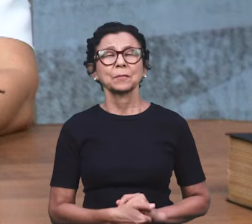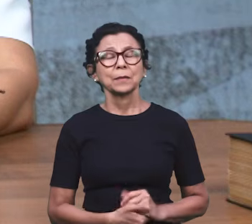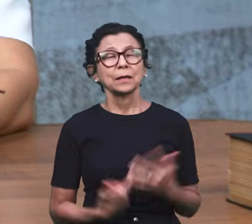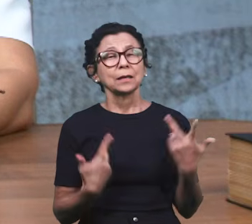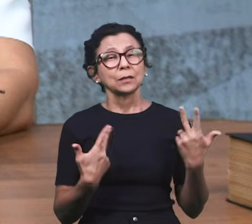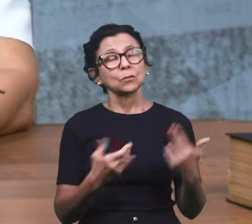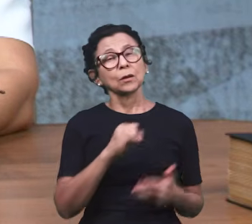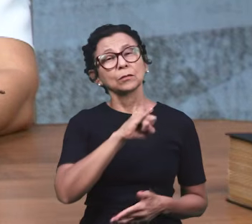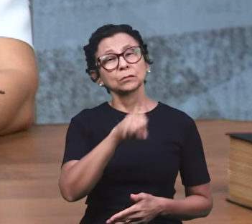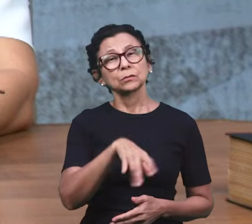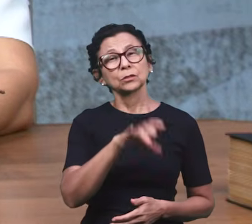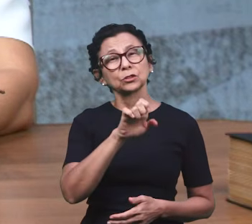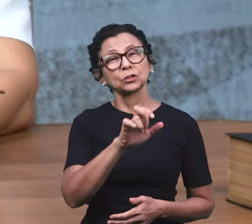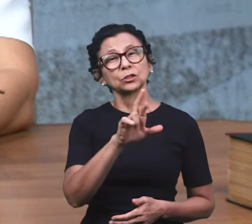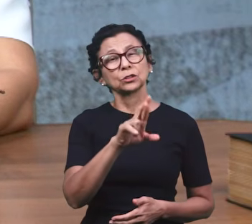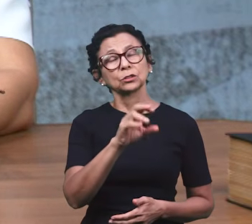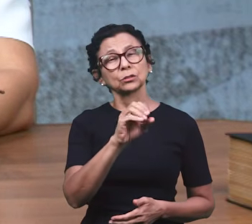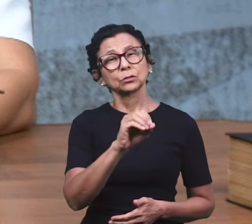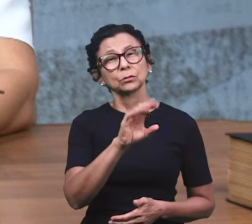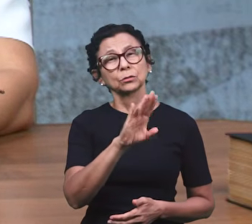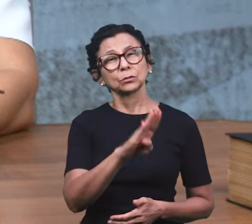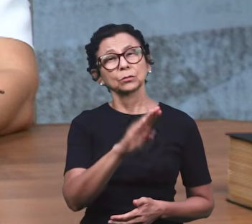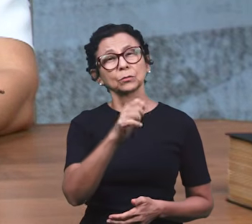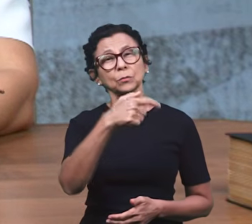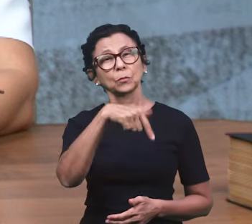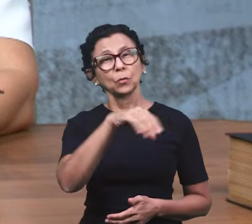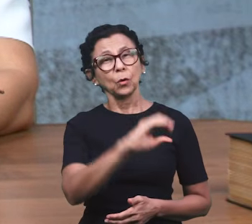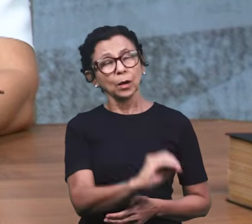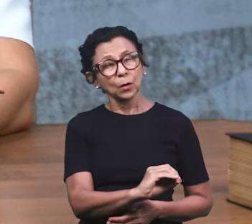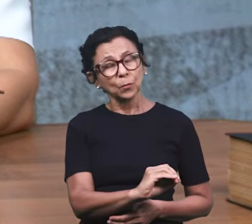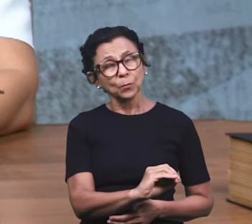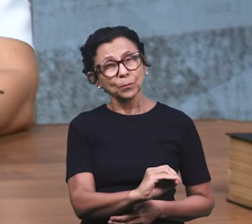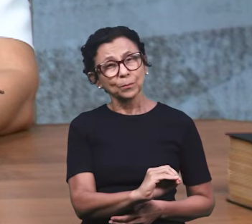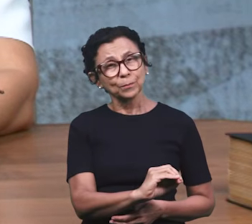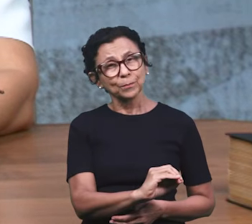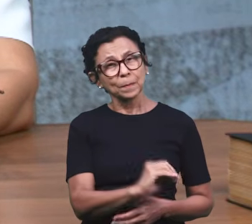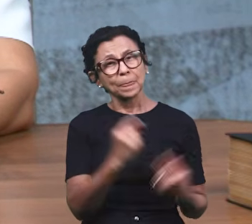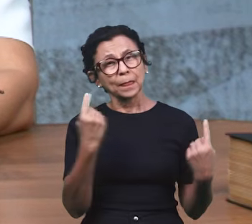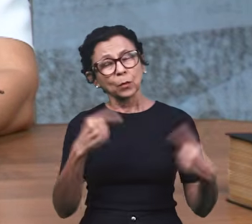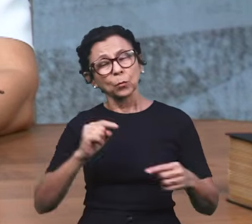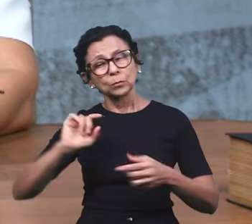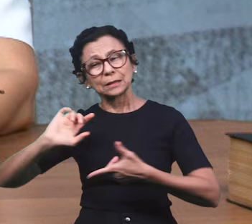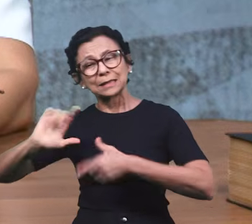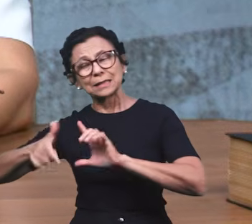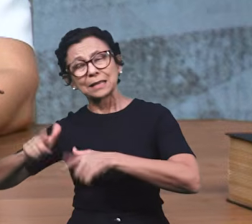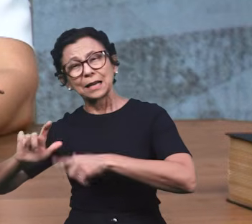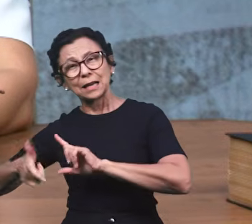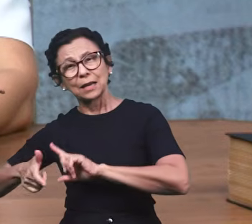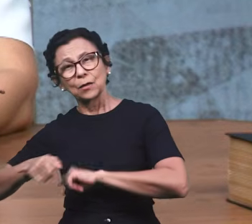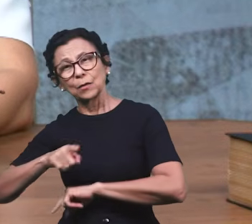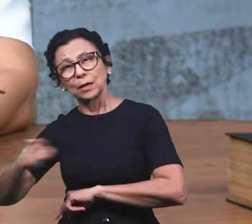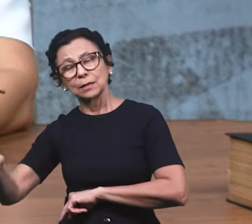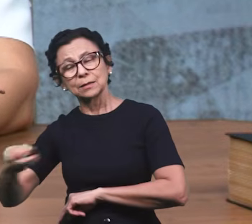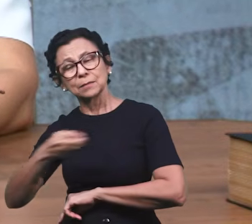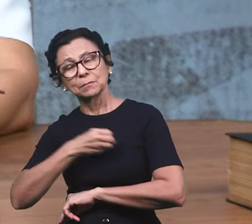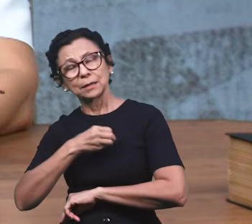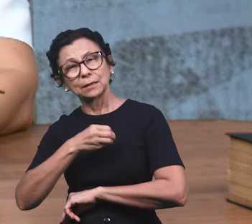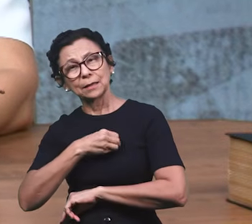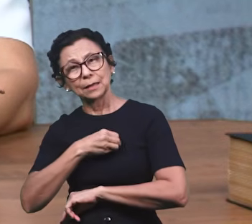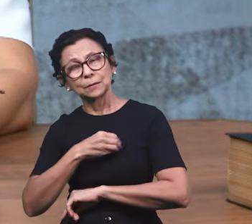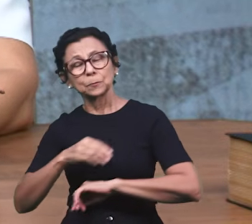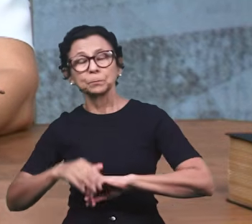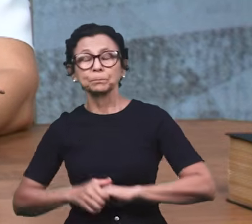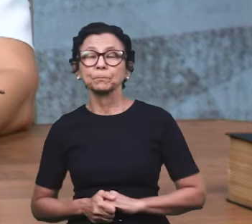que fizera, fazendo pecar a Israel. Quanto ao mais dos sucessos de